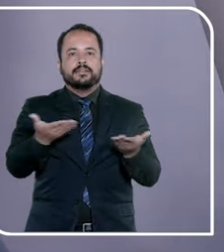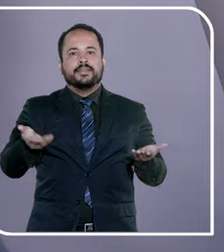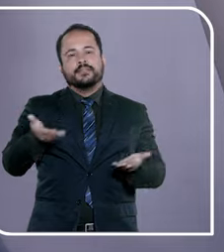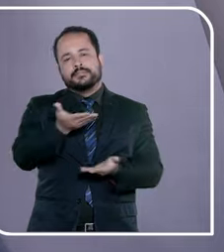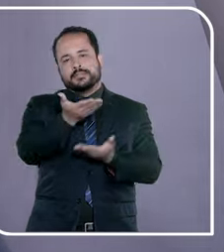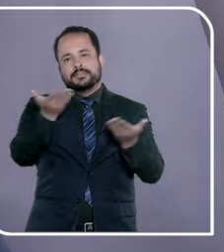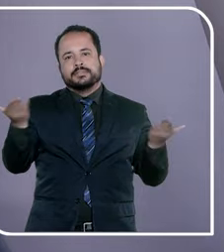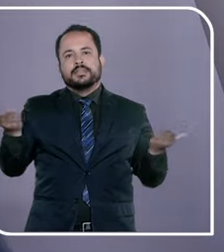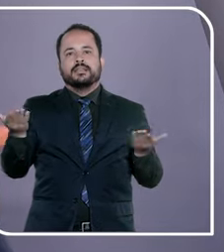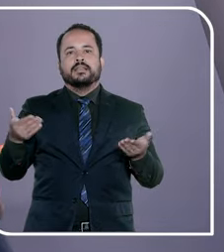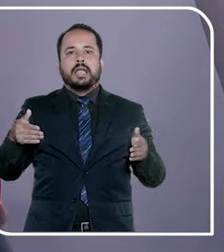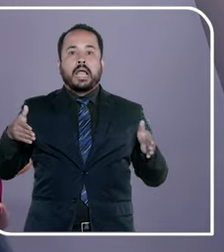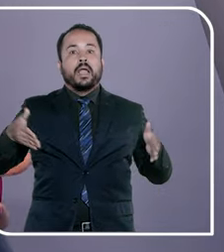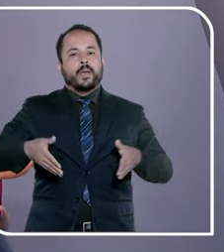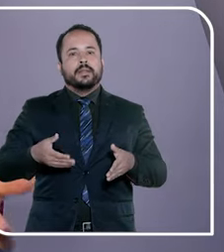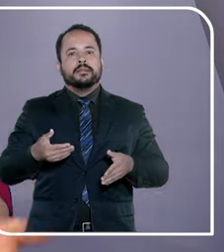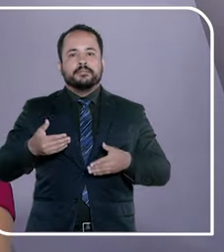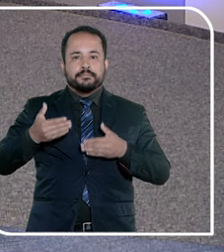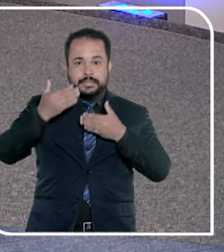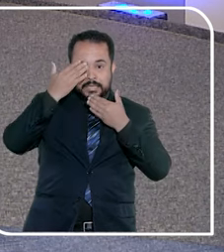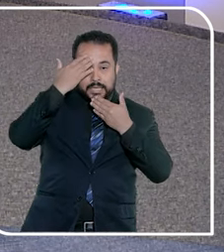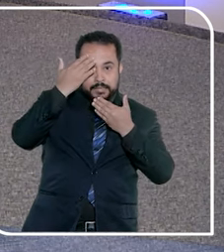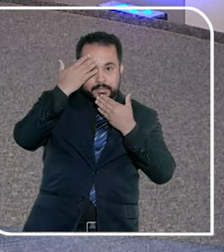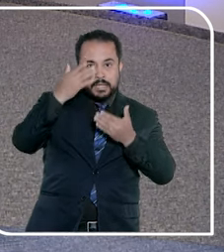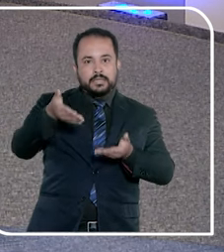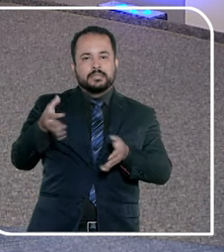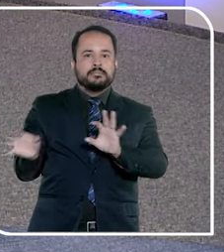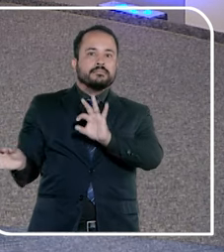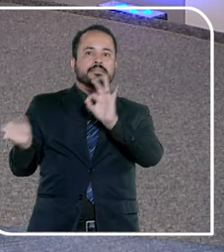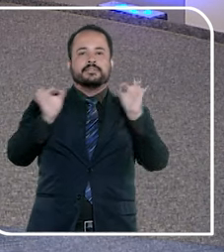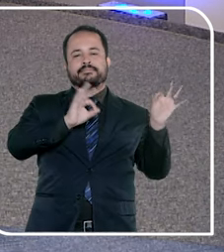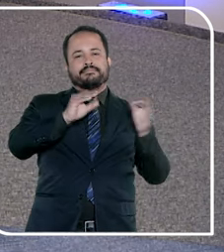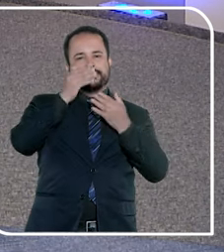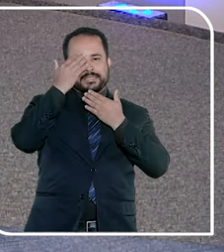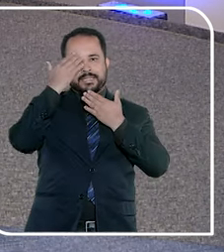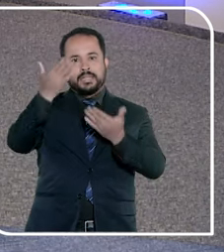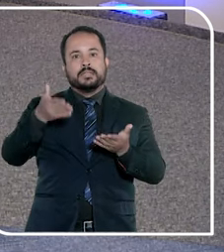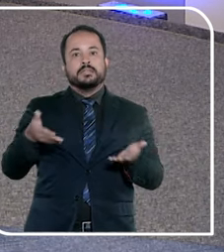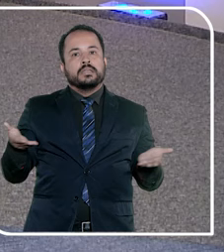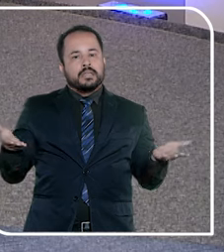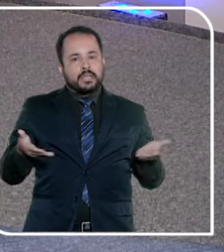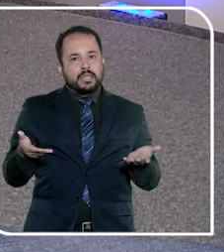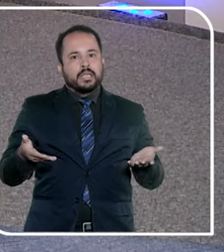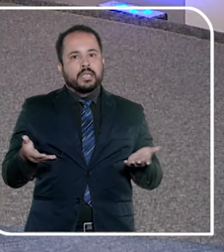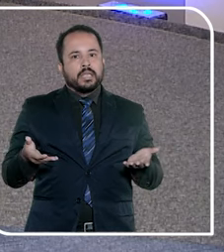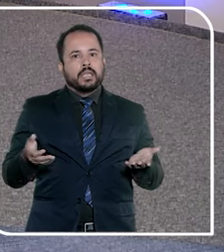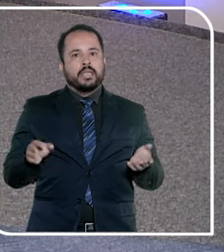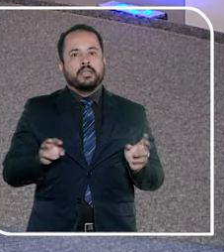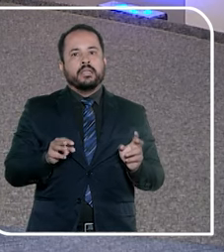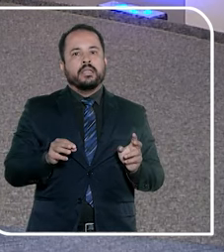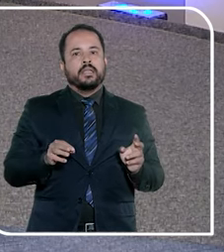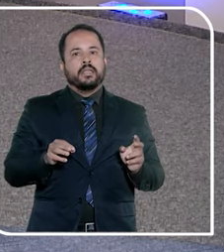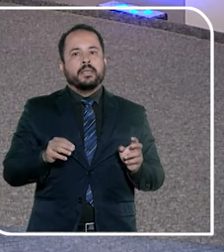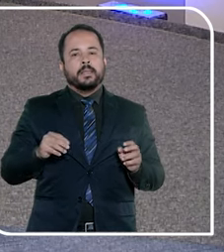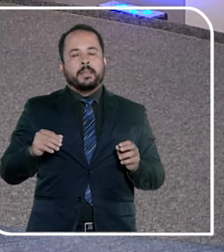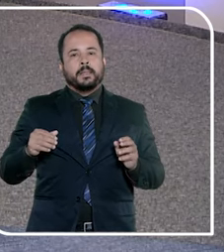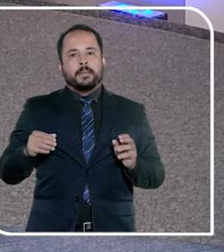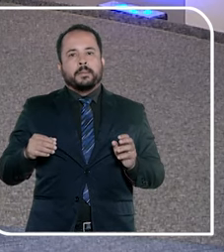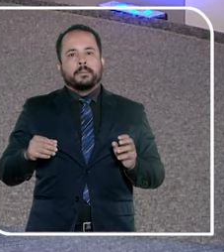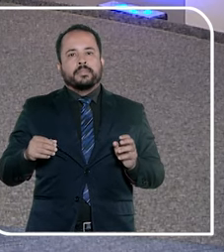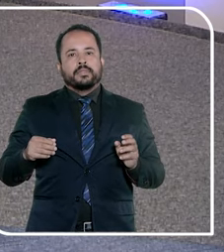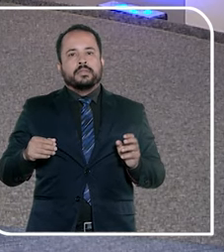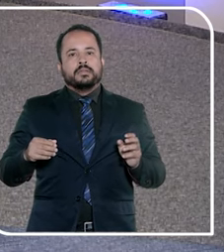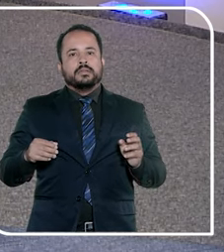agora meu Muitíssimo obrigada E se quiser conferir novamente este e outros programas é simples basta